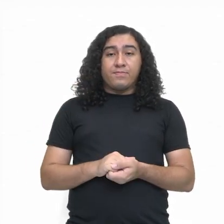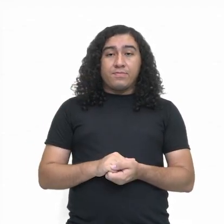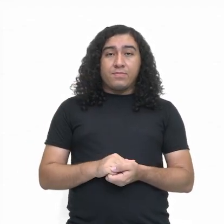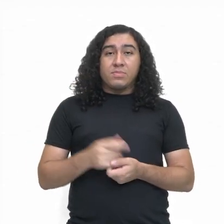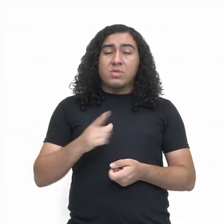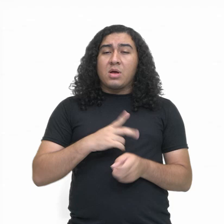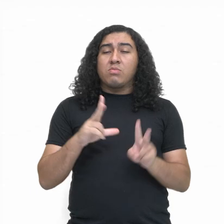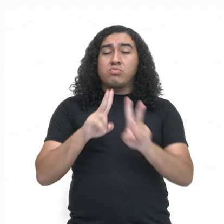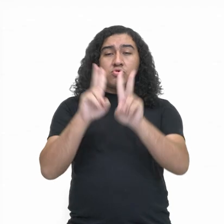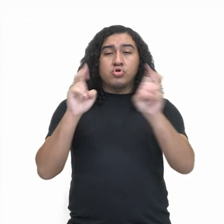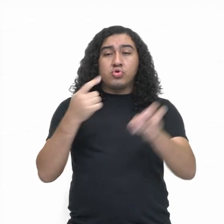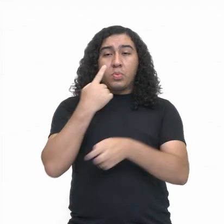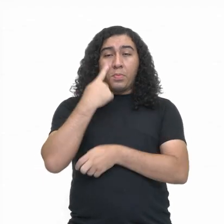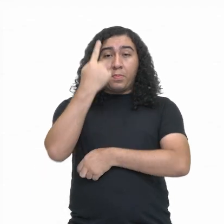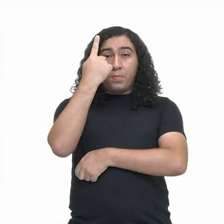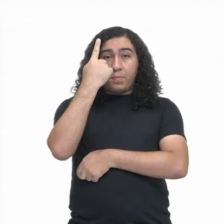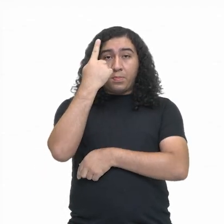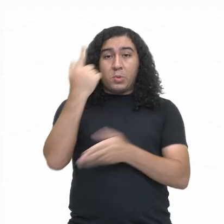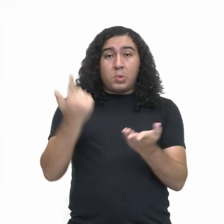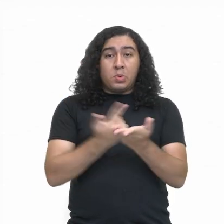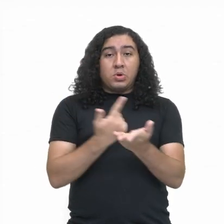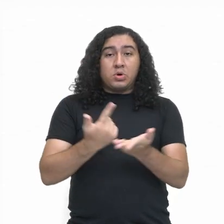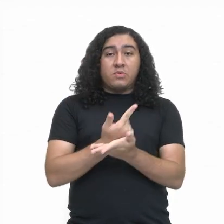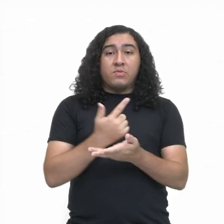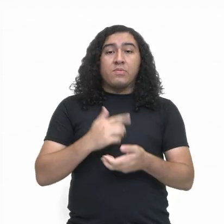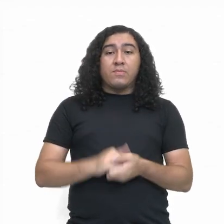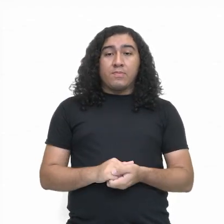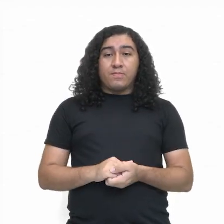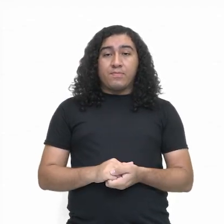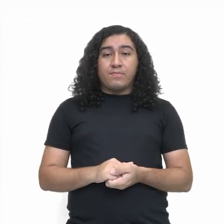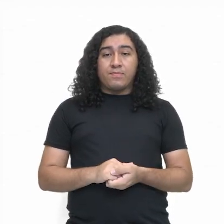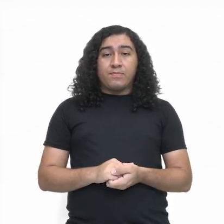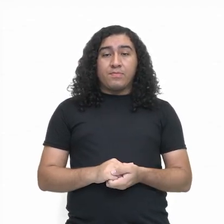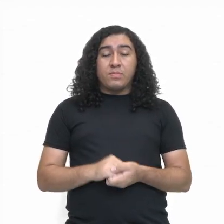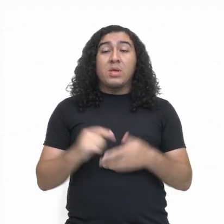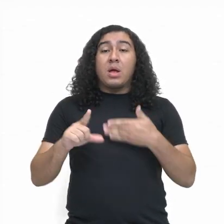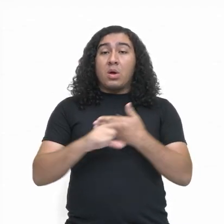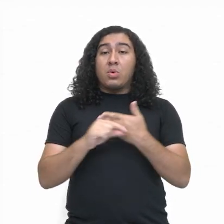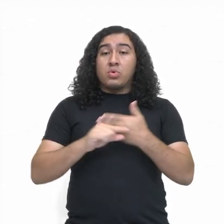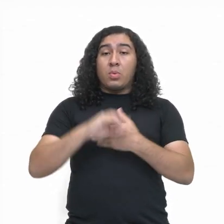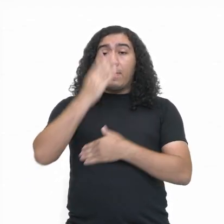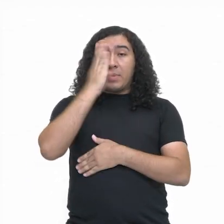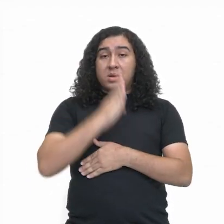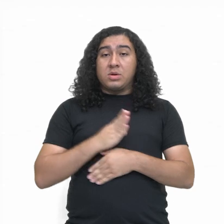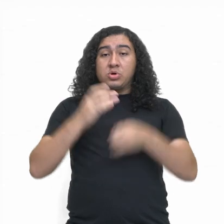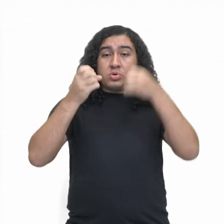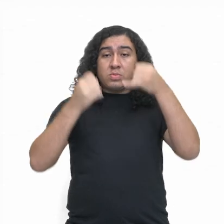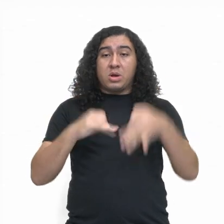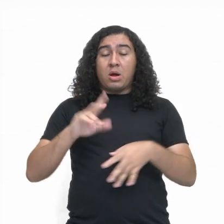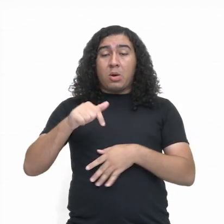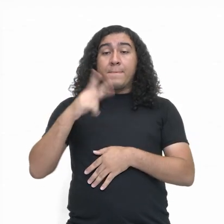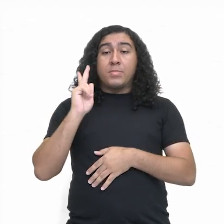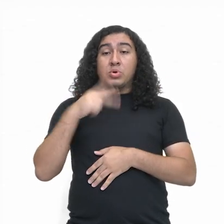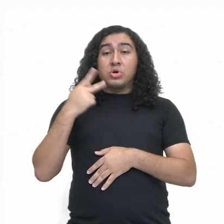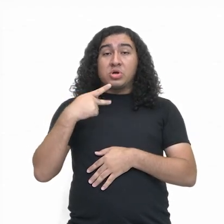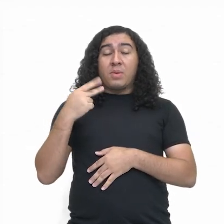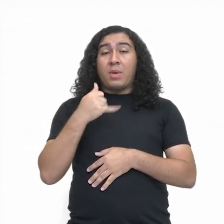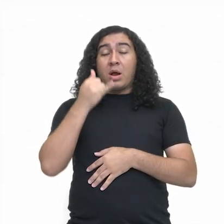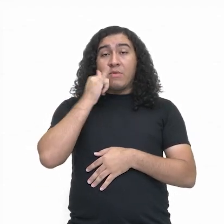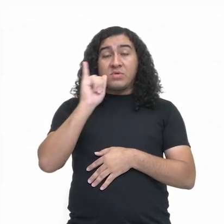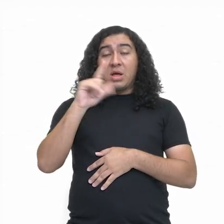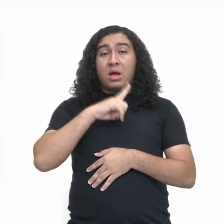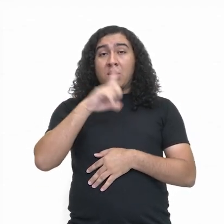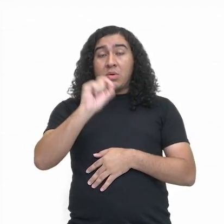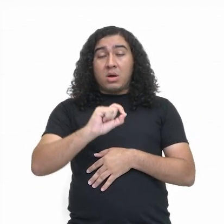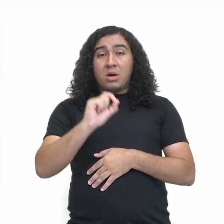de filosofia aí de filósofos nossos brasileiros, que fala aí, né, política, para não ser